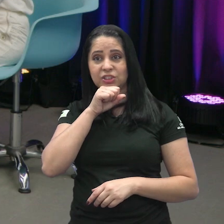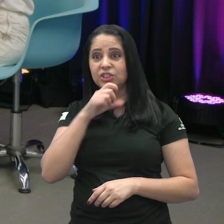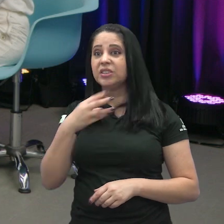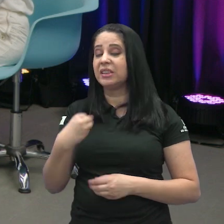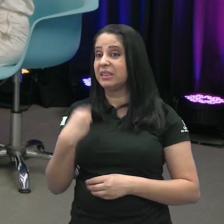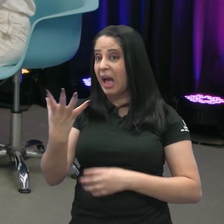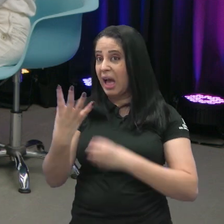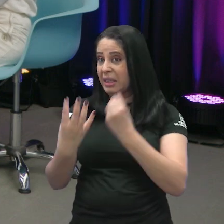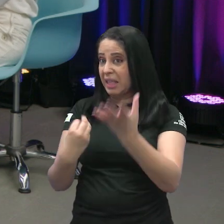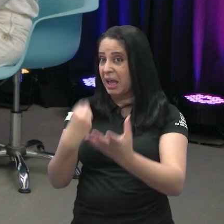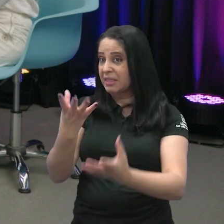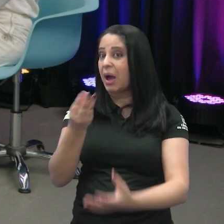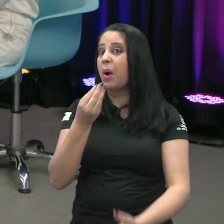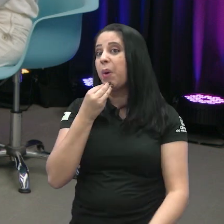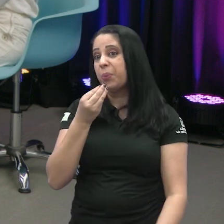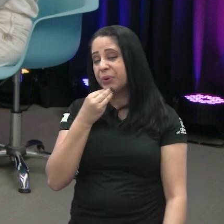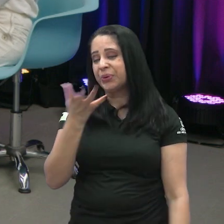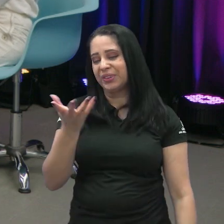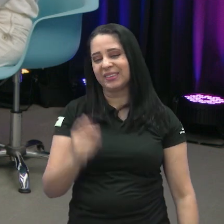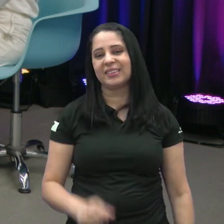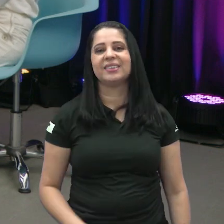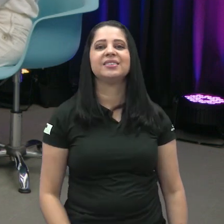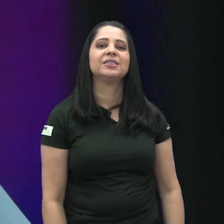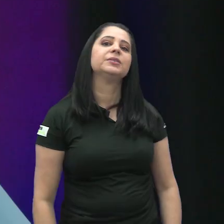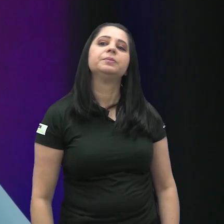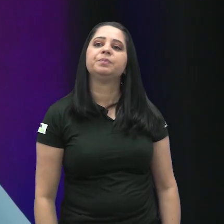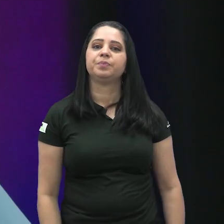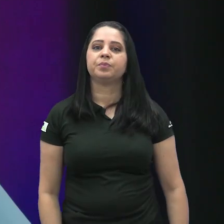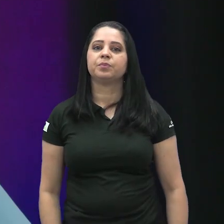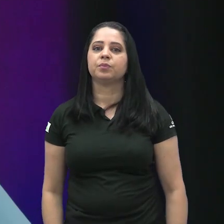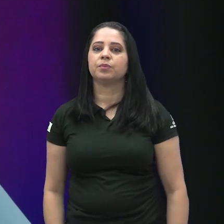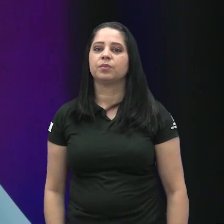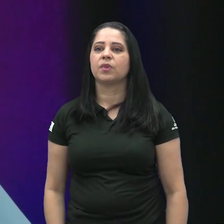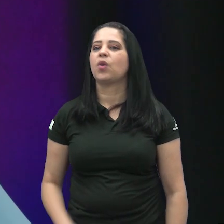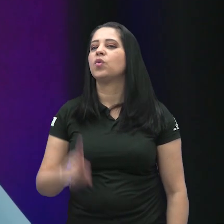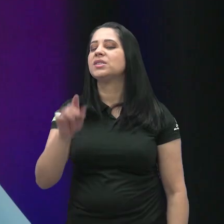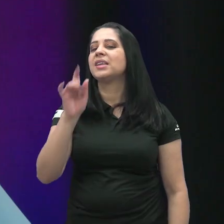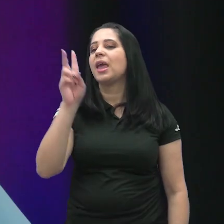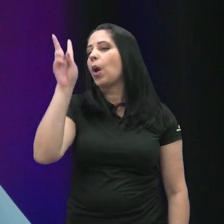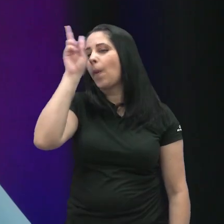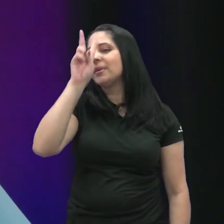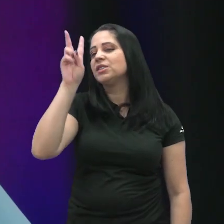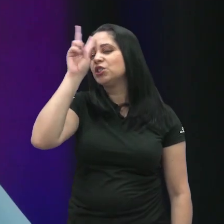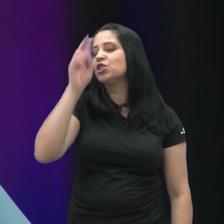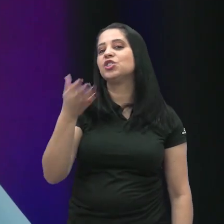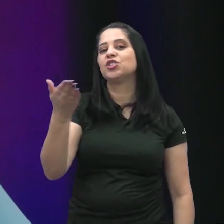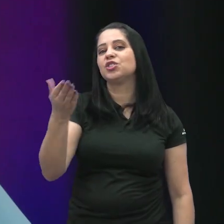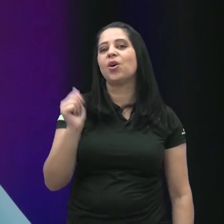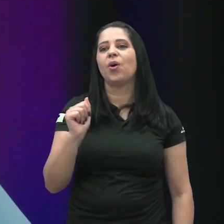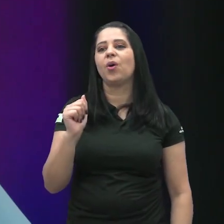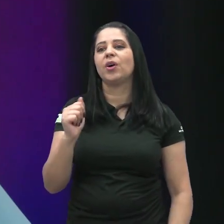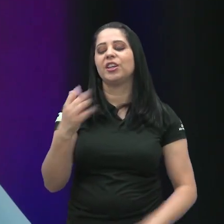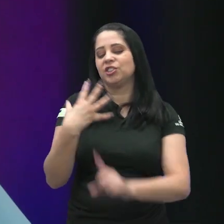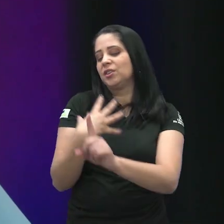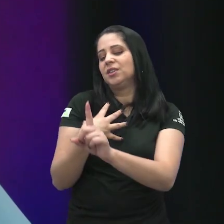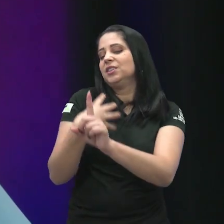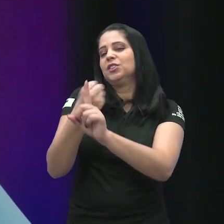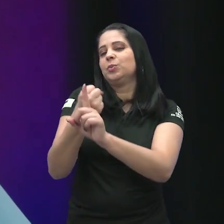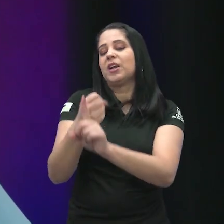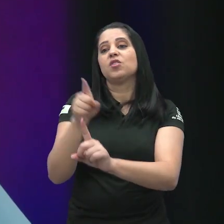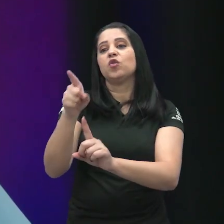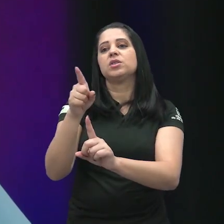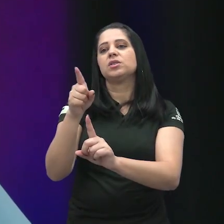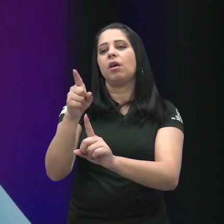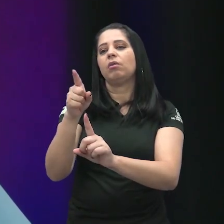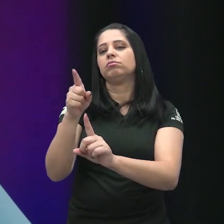Com certeza. Quais são suas principais histórias? Conta pra gente uma história de inspiração que